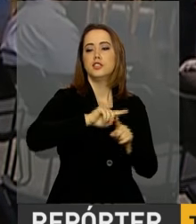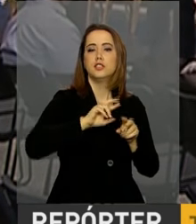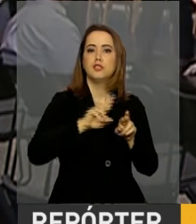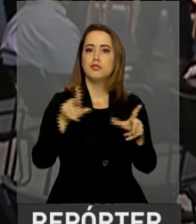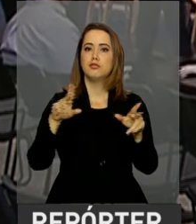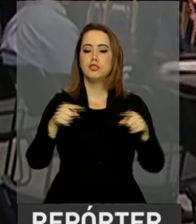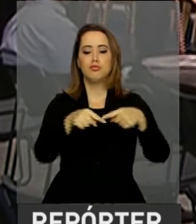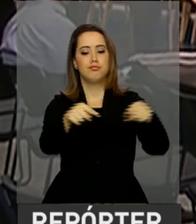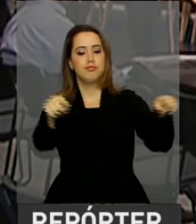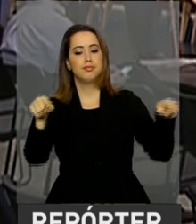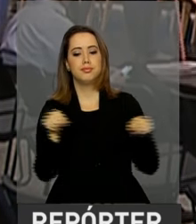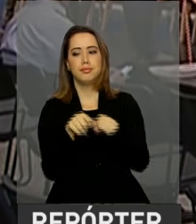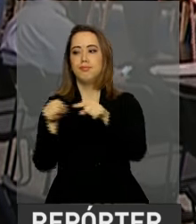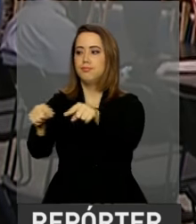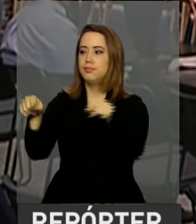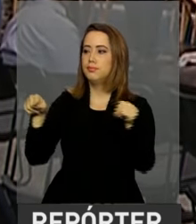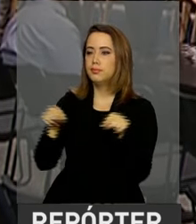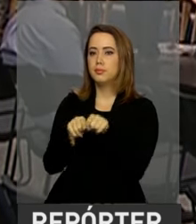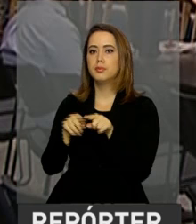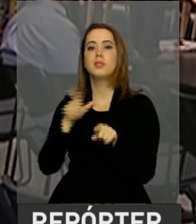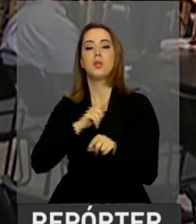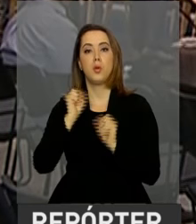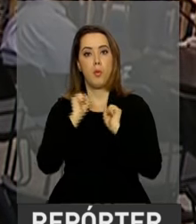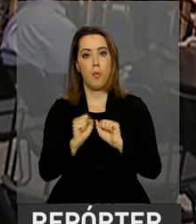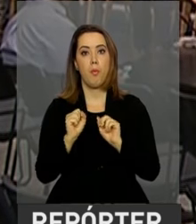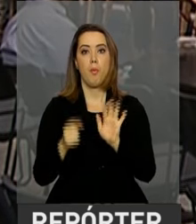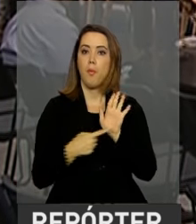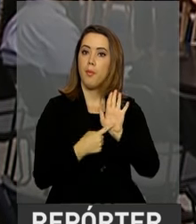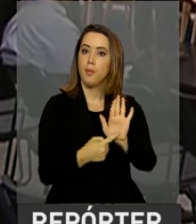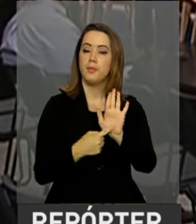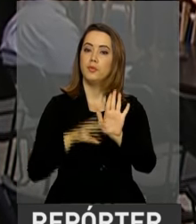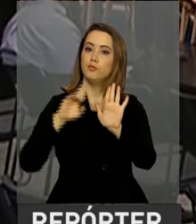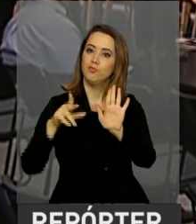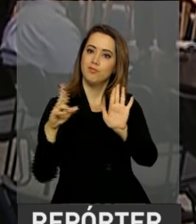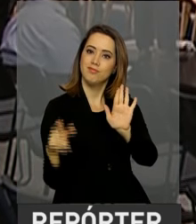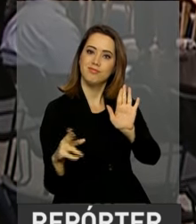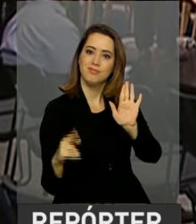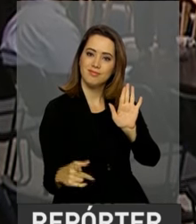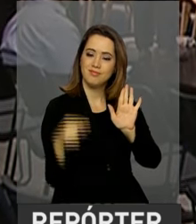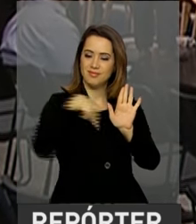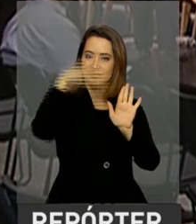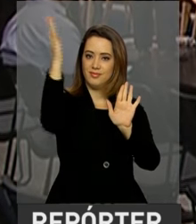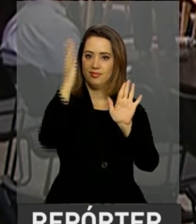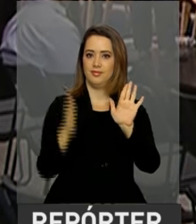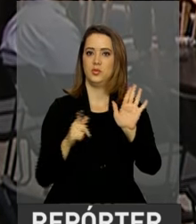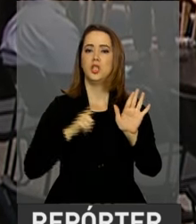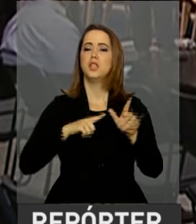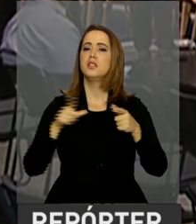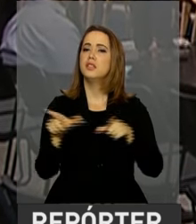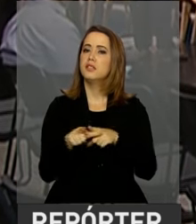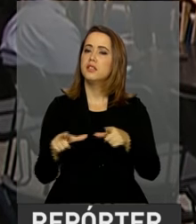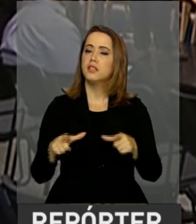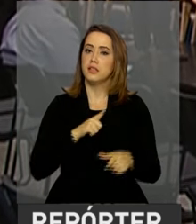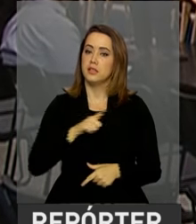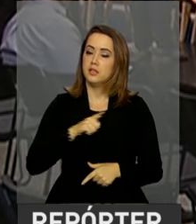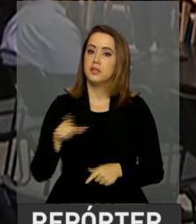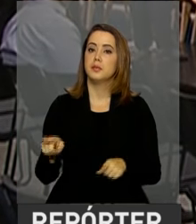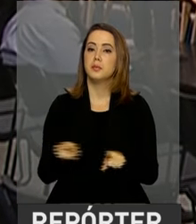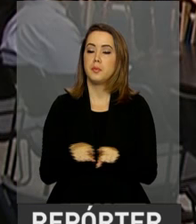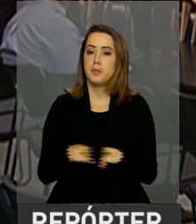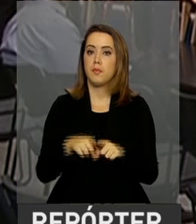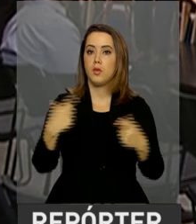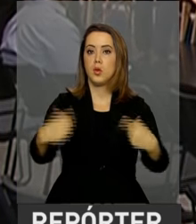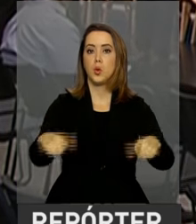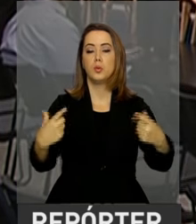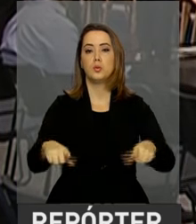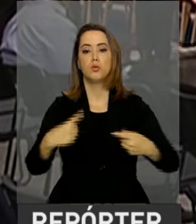deles interativos, que mostram toda a diversidade do nosso país. Há também locais destinados a explicar as principais políticas